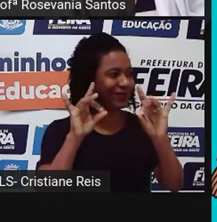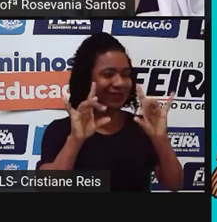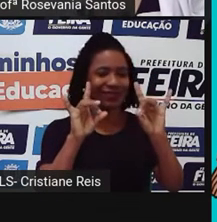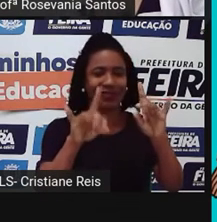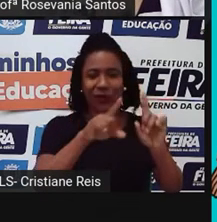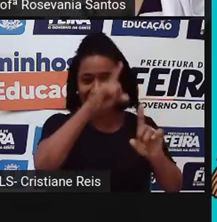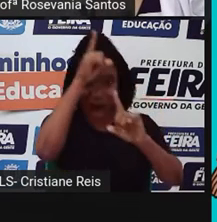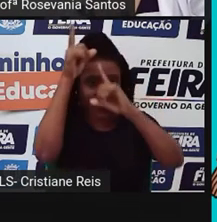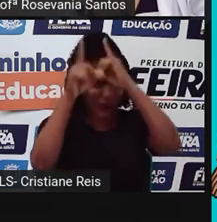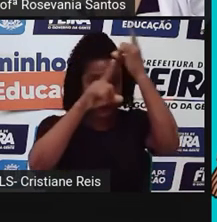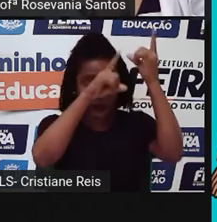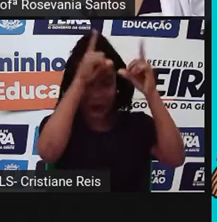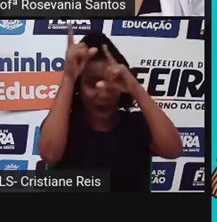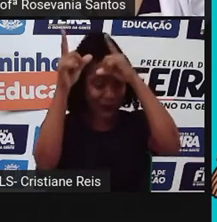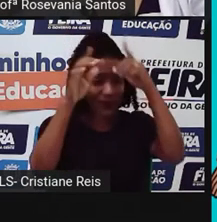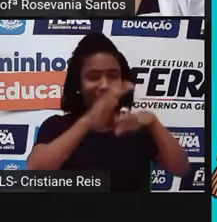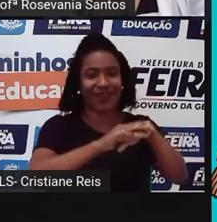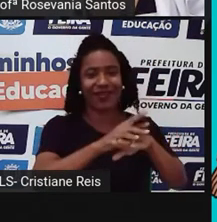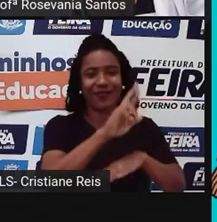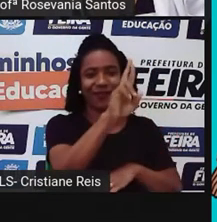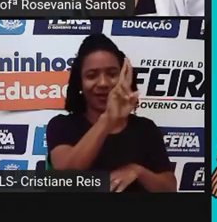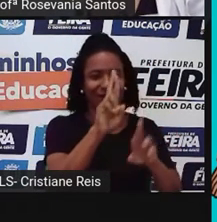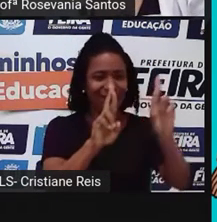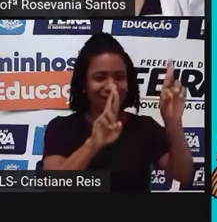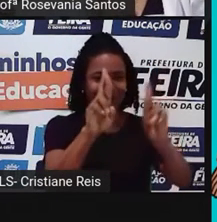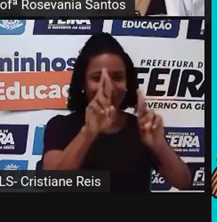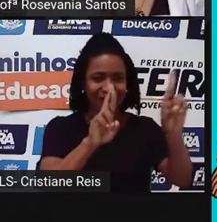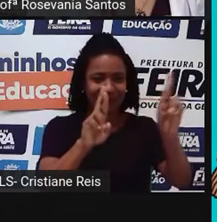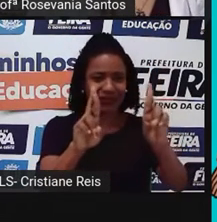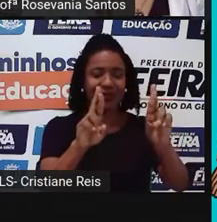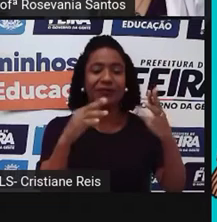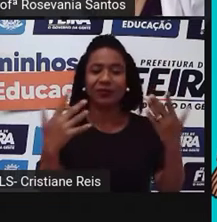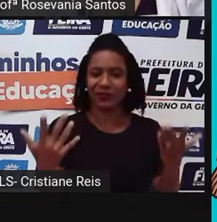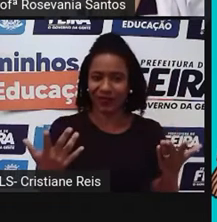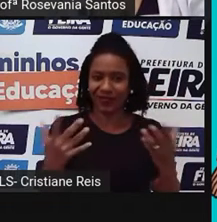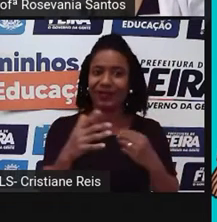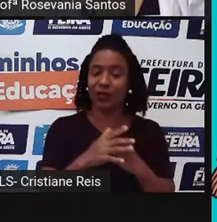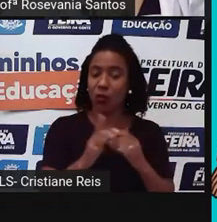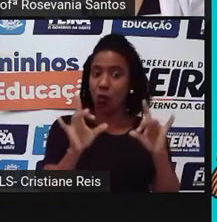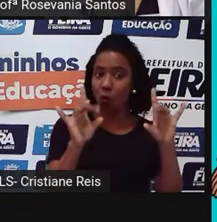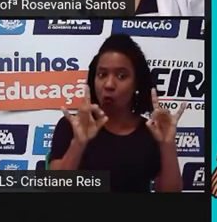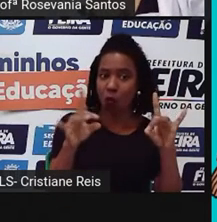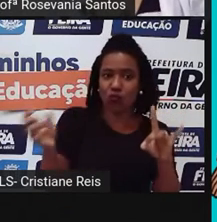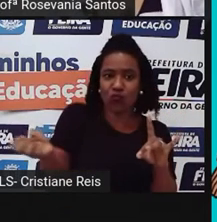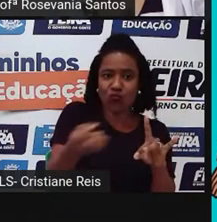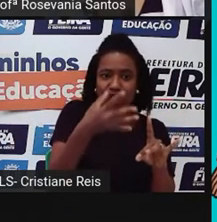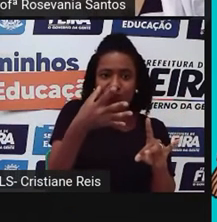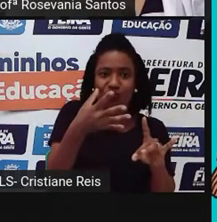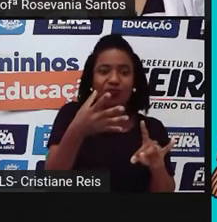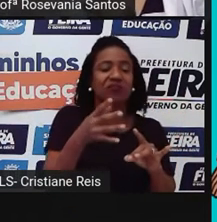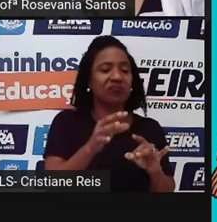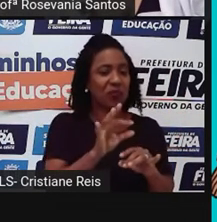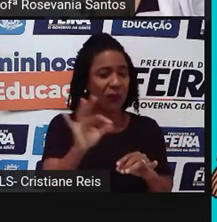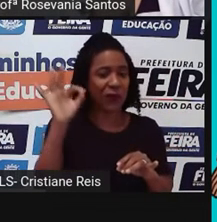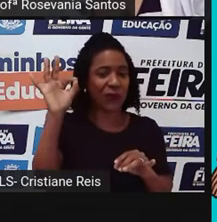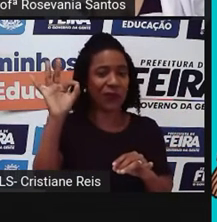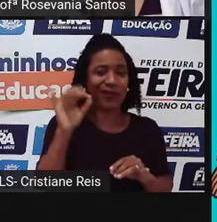que inventam, são eles, né, que dizem a hora que está na moda, a hora que deixa de cair da moda. Né?